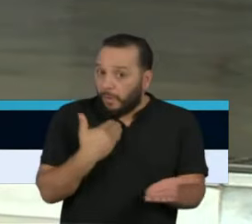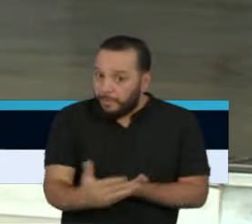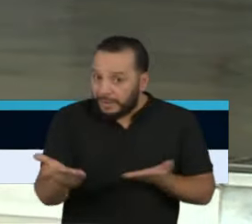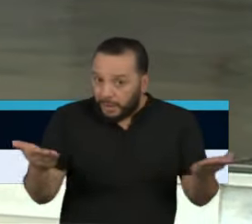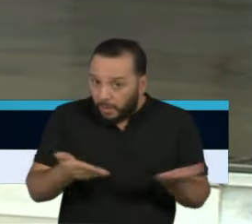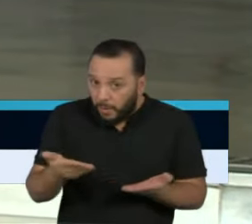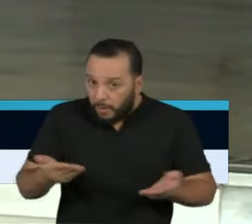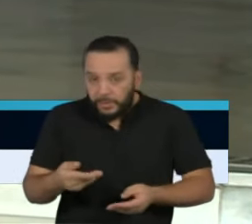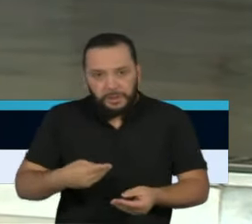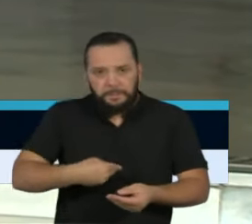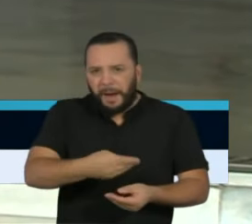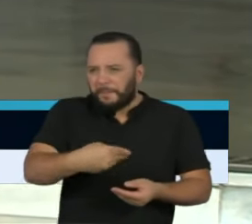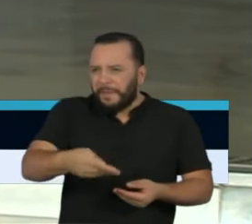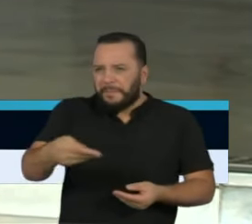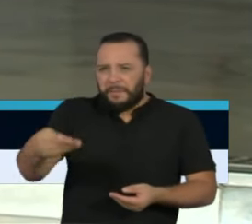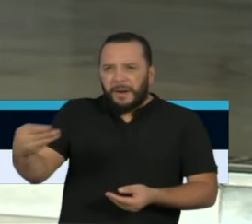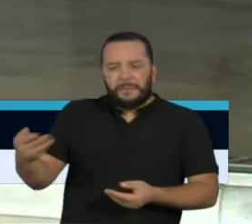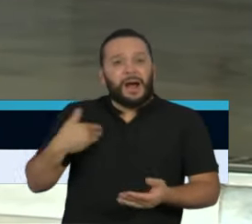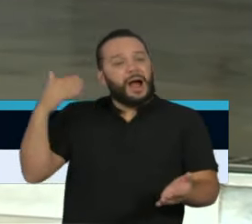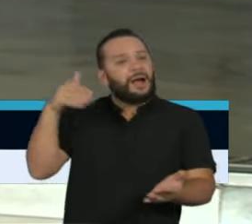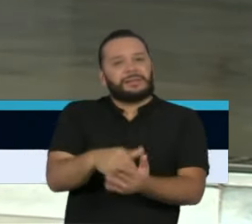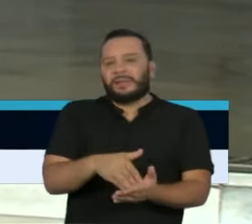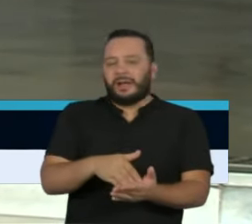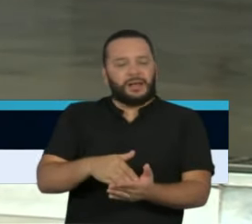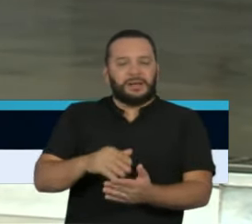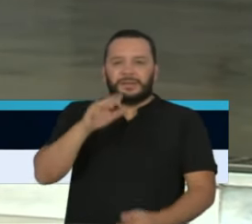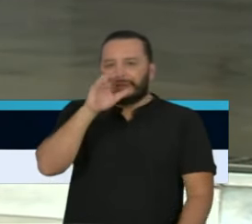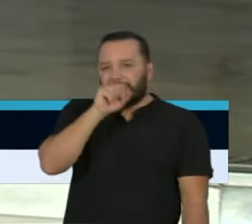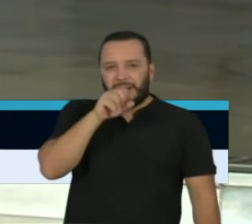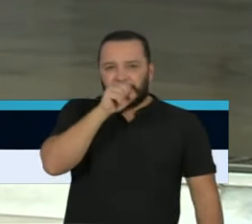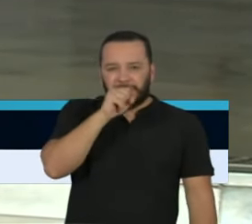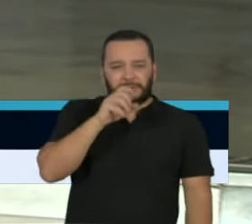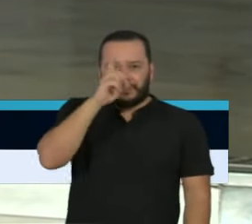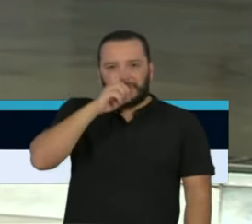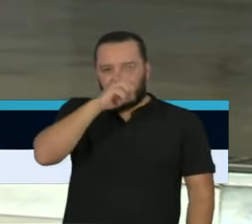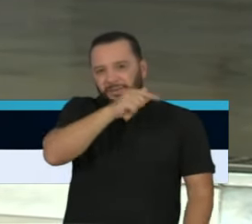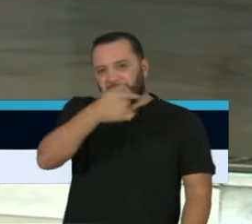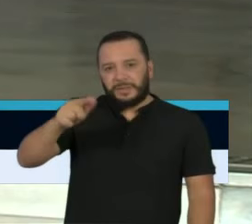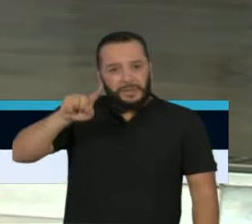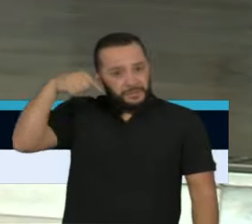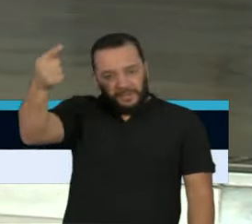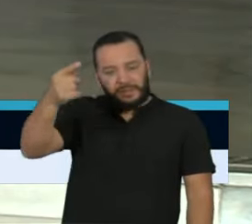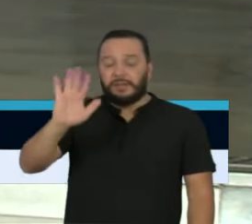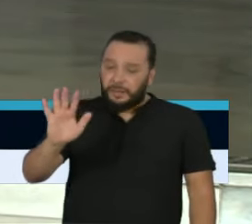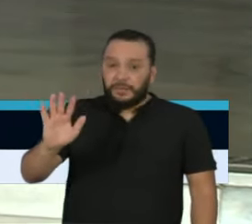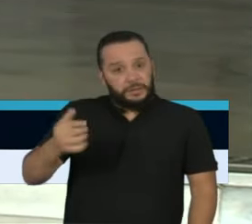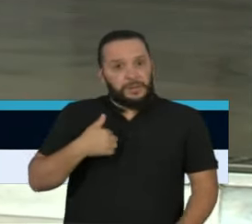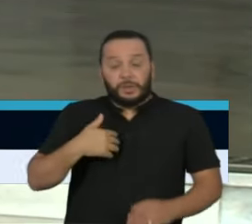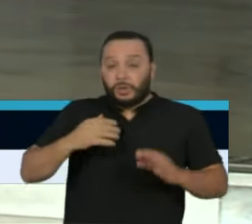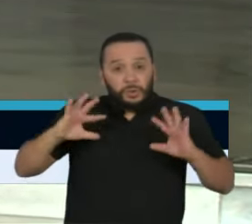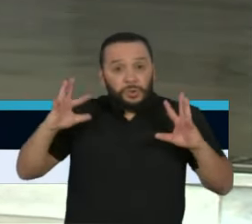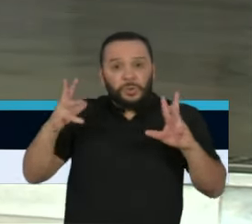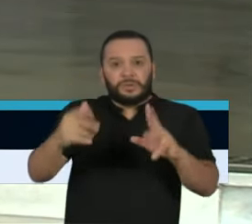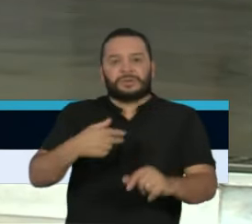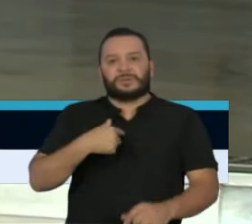hoje e até o fim da semana que vem, todas as 273 mil crianças receberam esse